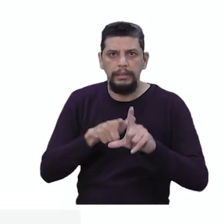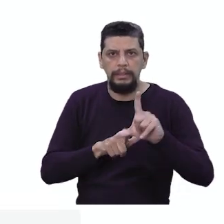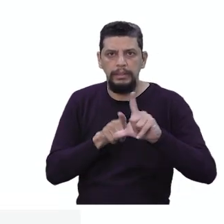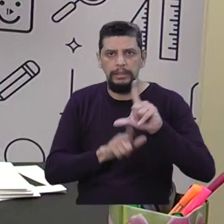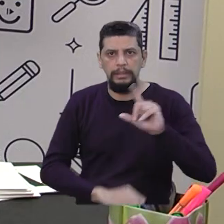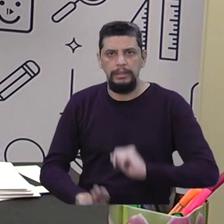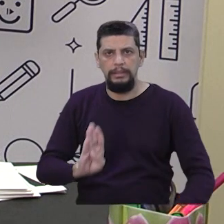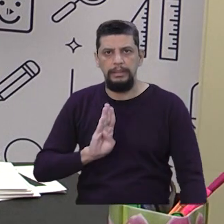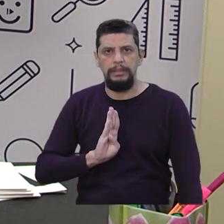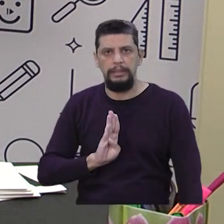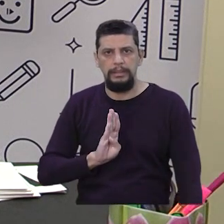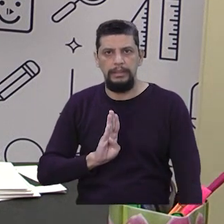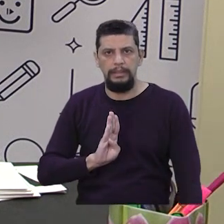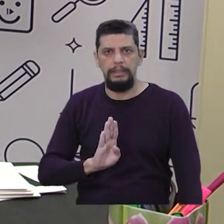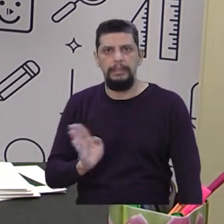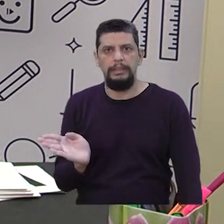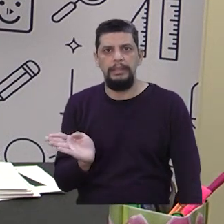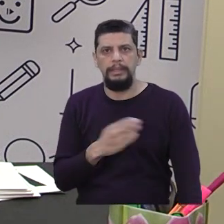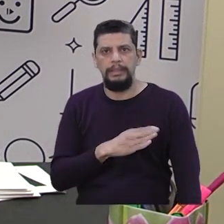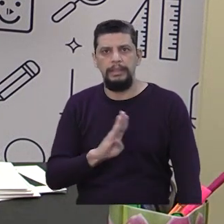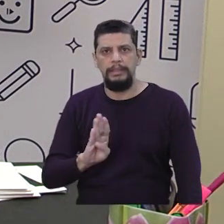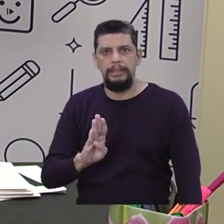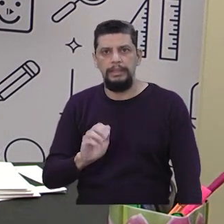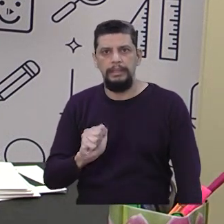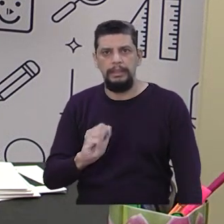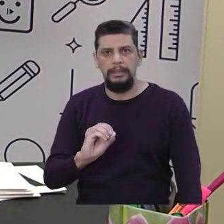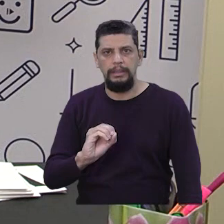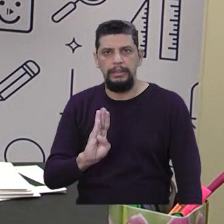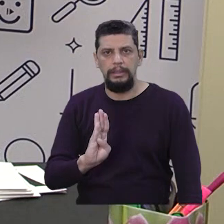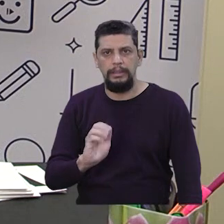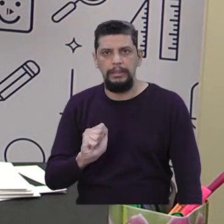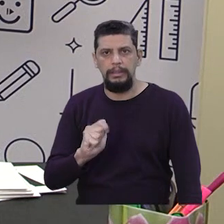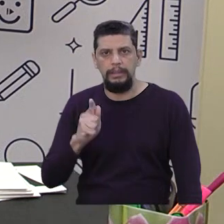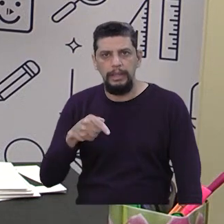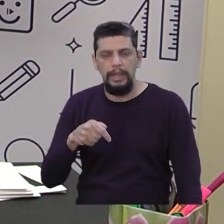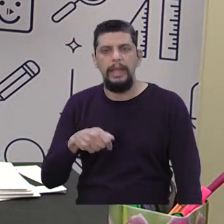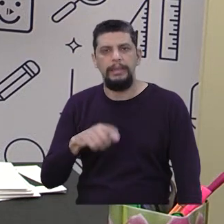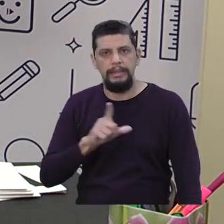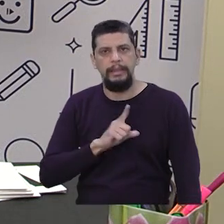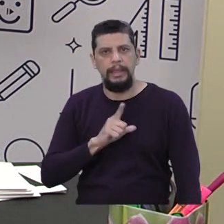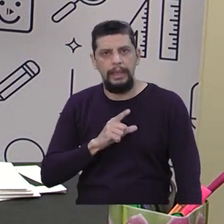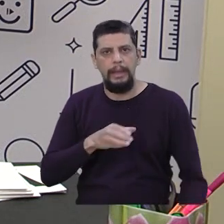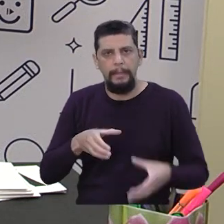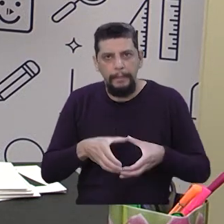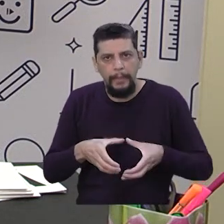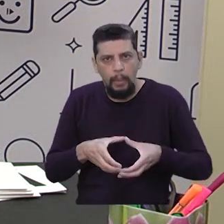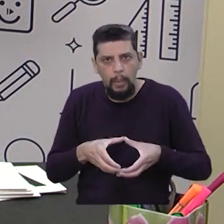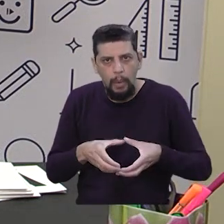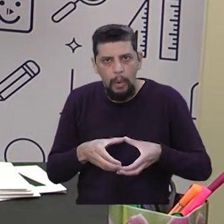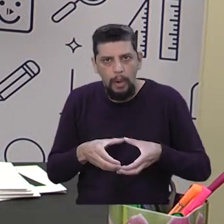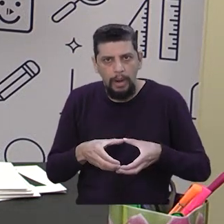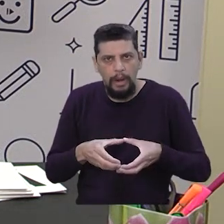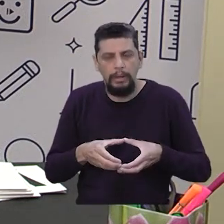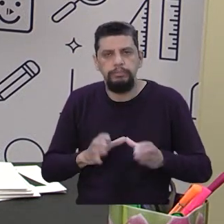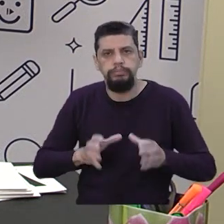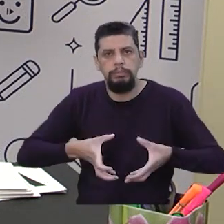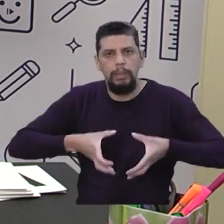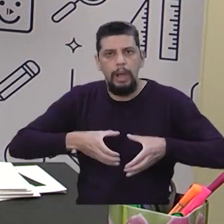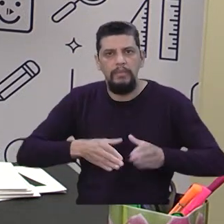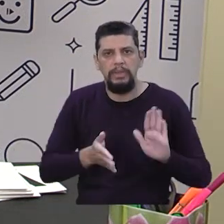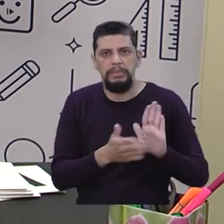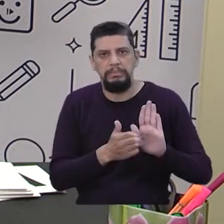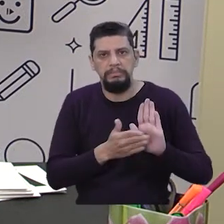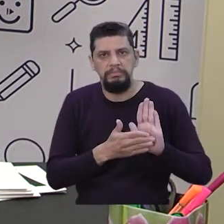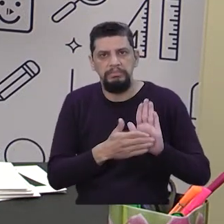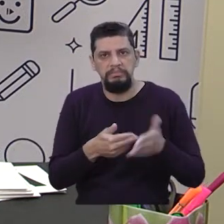letra B de baobá. Então, estava a bola. Muito bem, crianças. Vocês